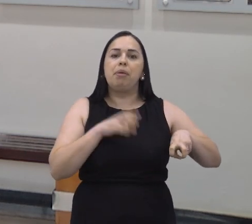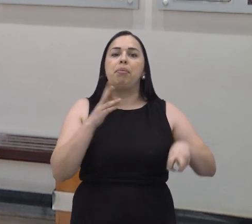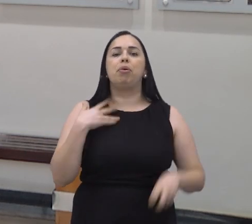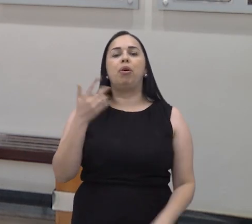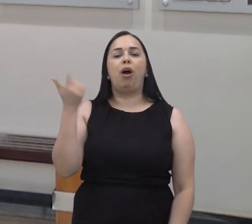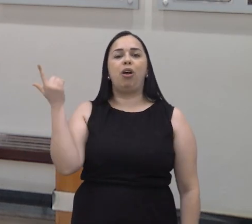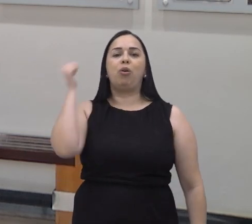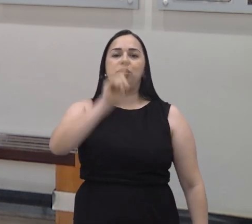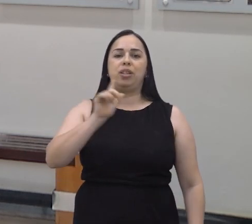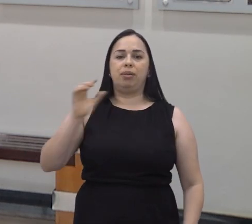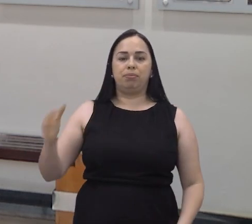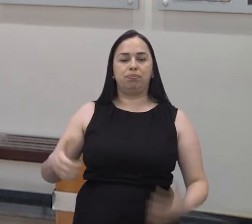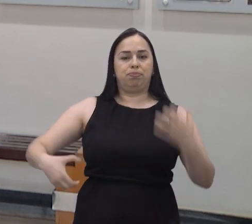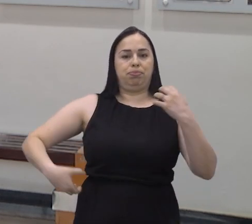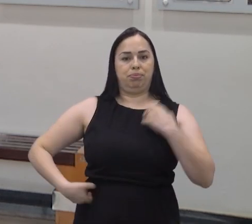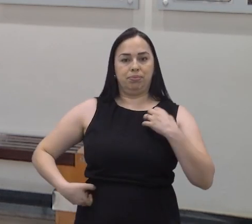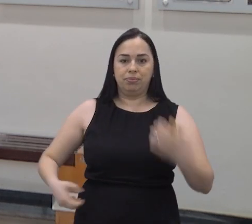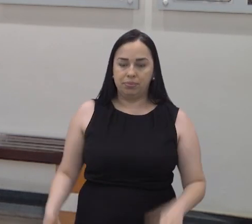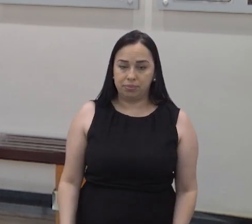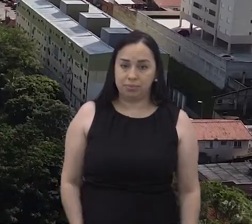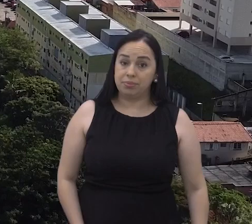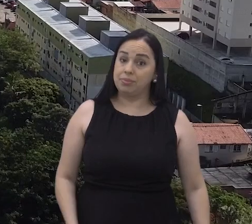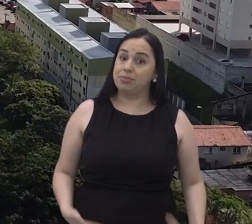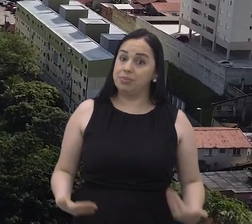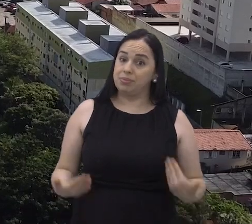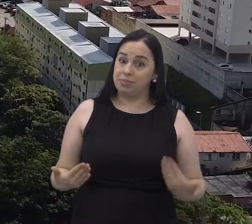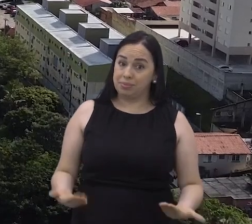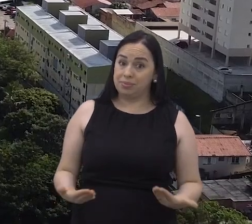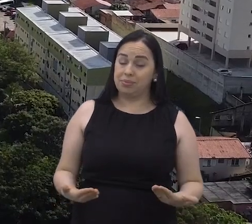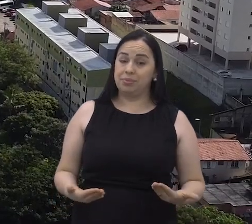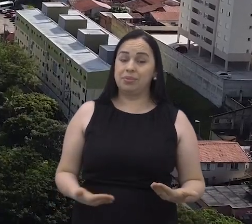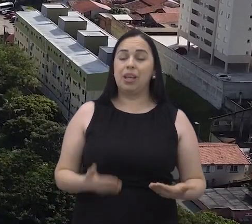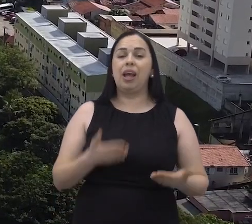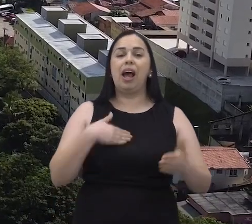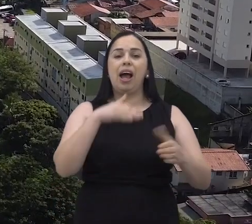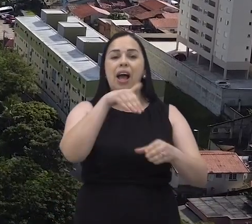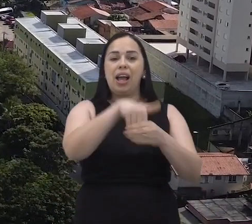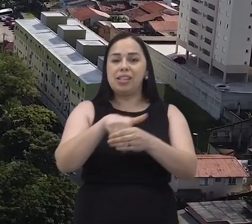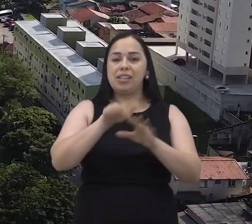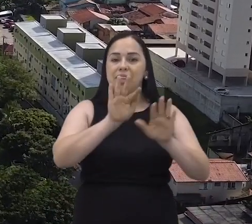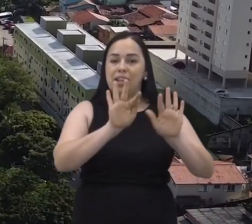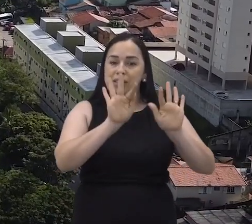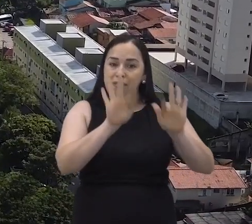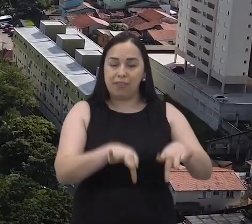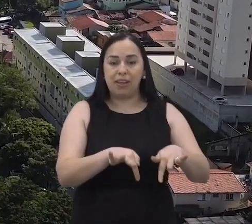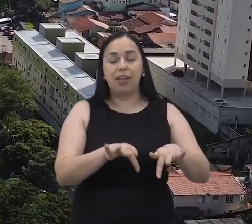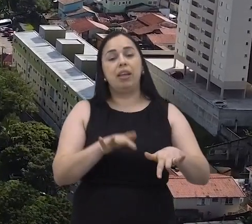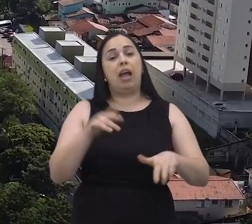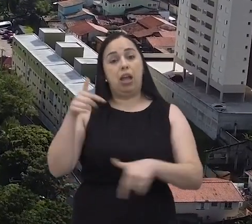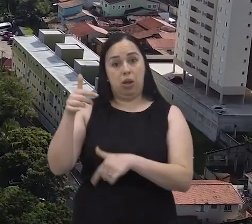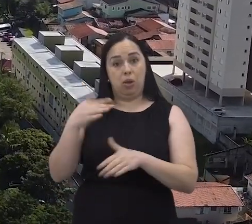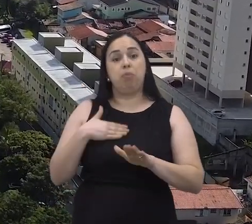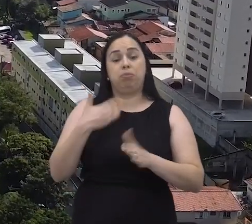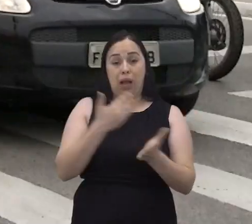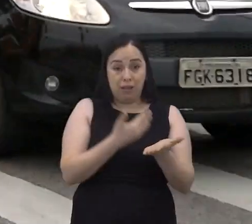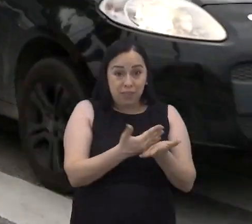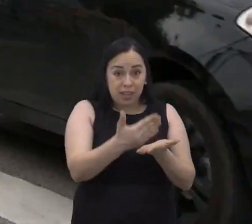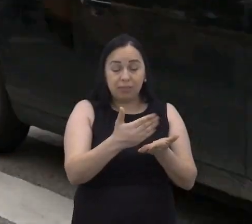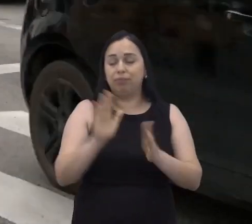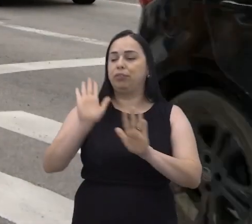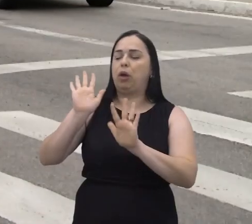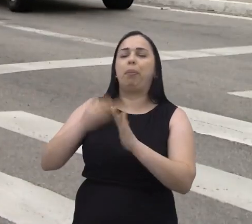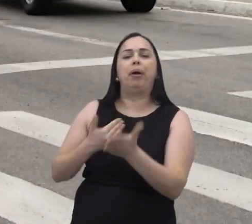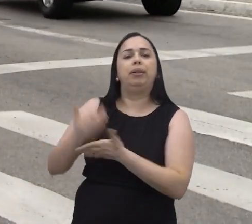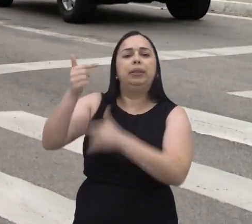vereador tomar posse. Assim que funciona a regra. E é depois que as eleições passam que o trabalho começa para valer.